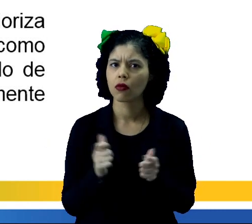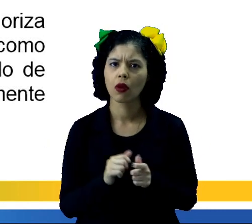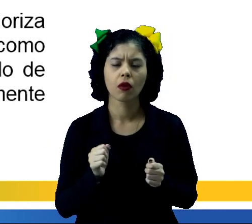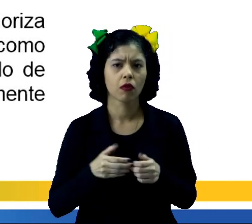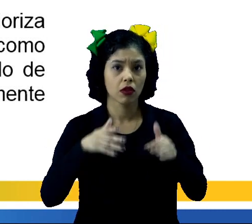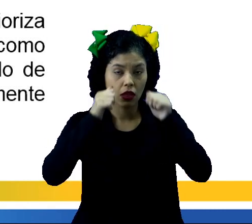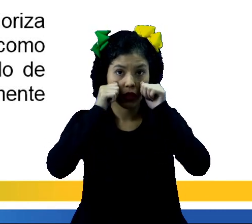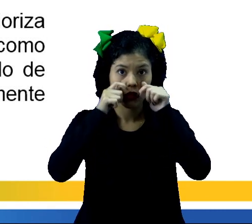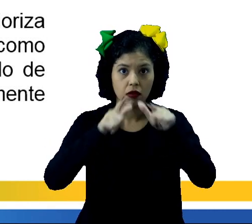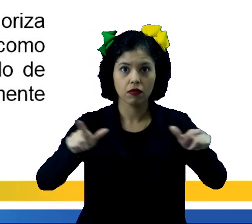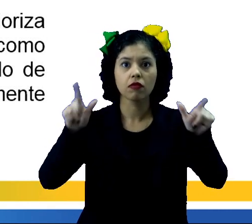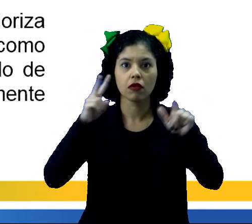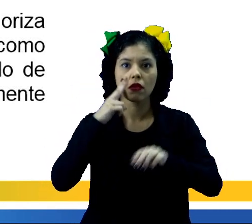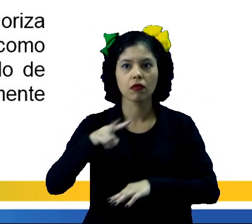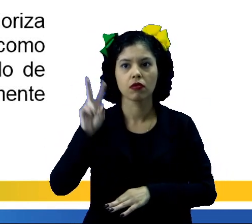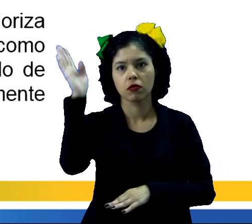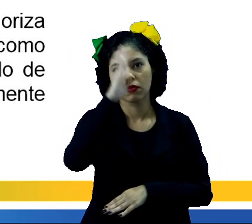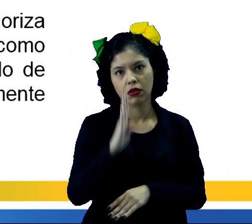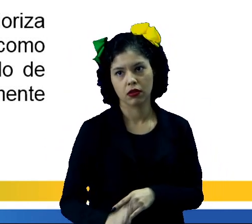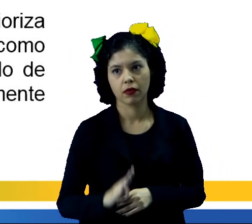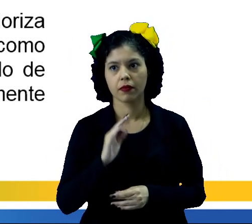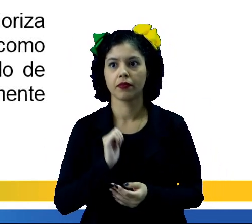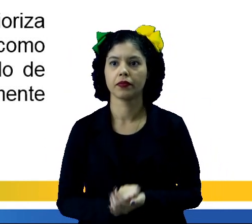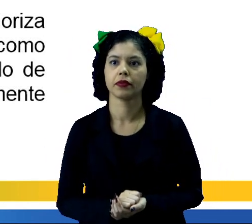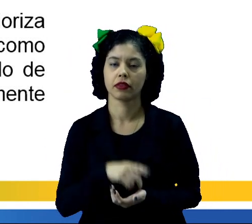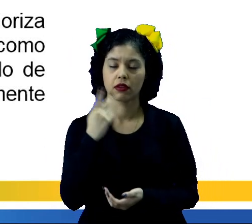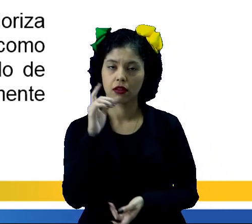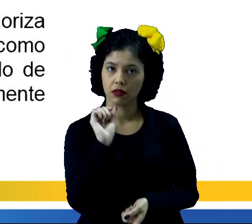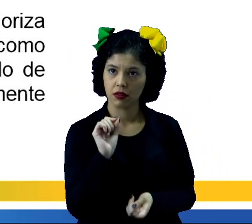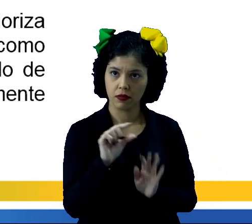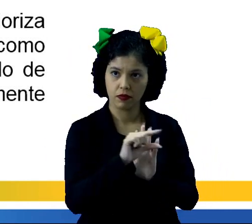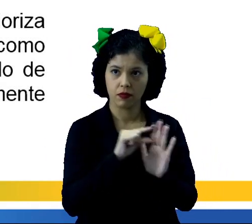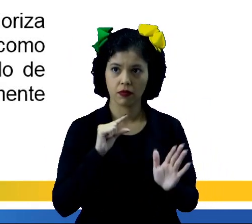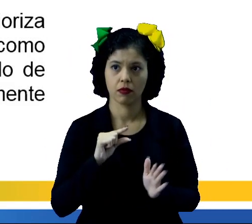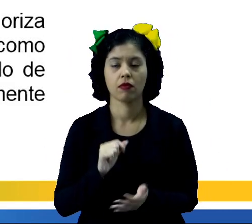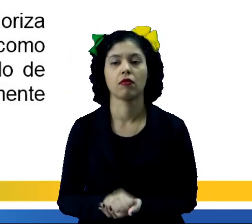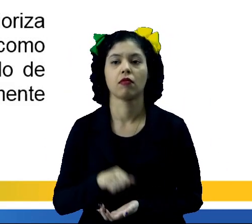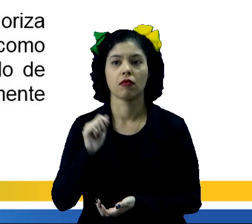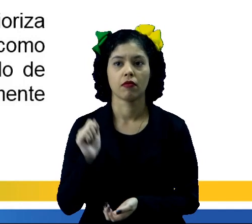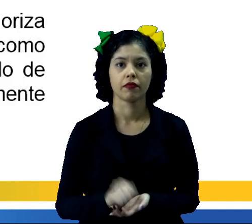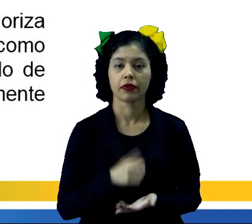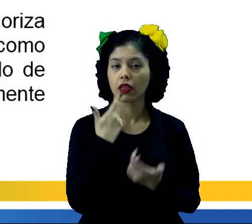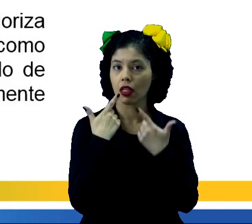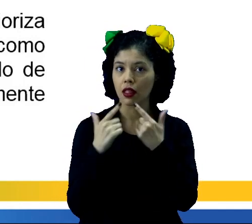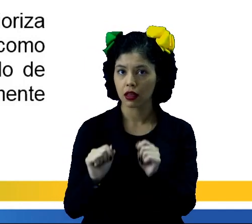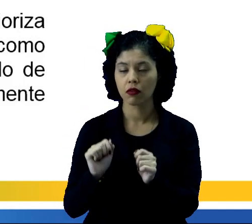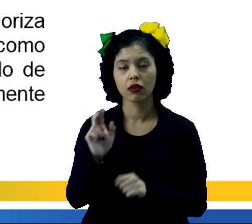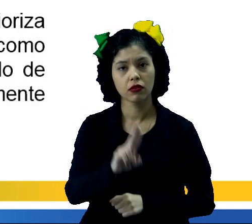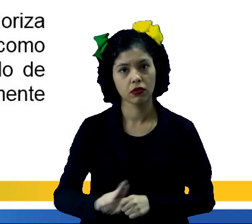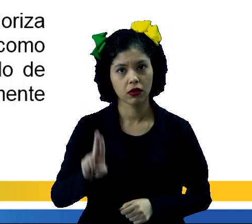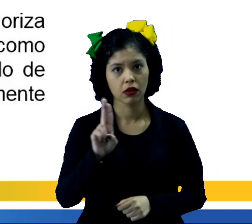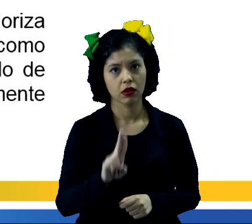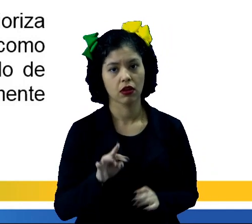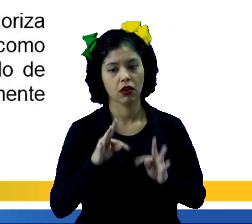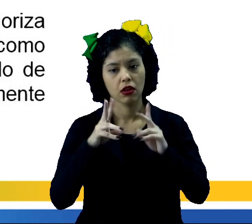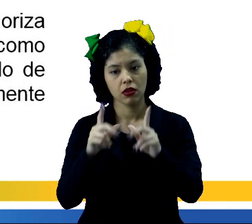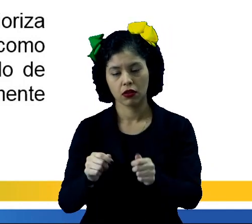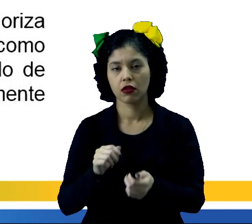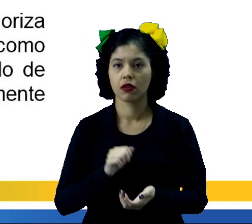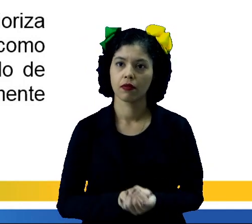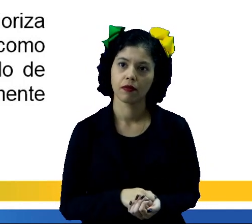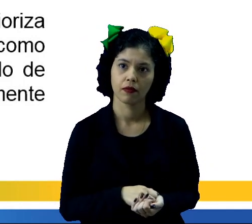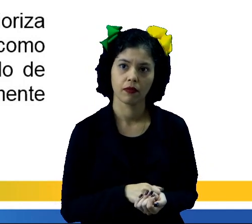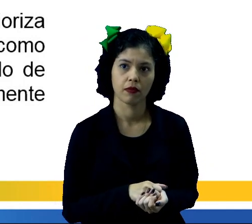visão etnocêntrica dos portugueses sobre os brasileiros. Ele diz assim, em um trecho: a língua de que usam todo pela